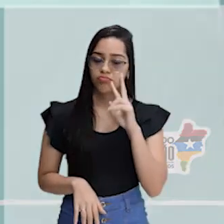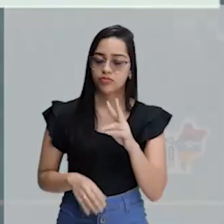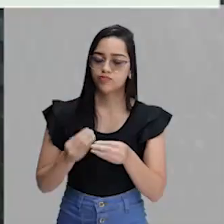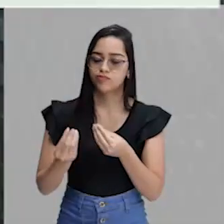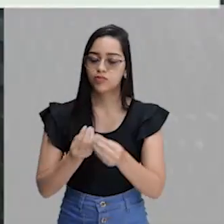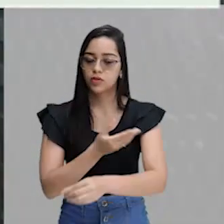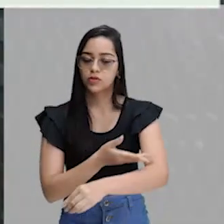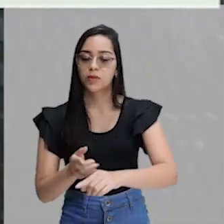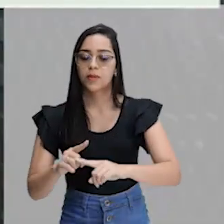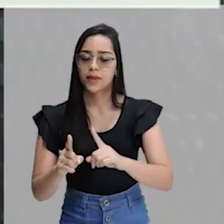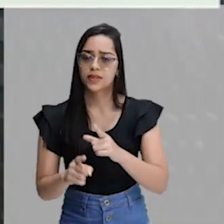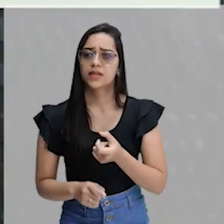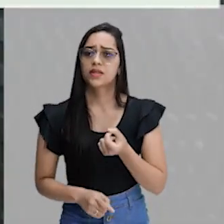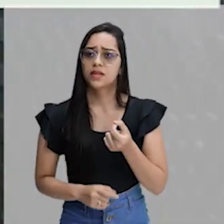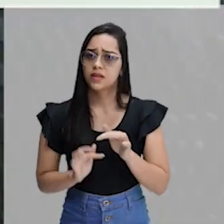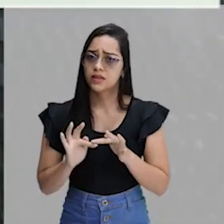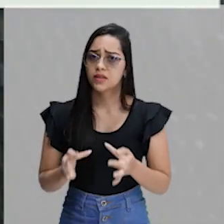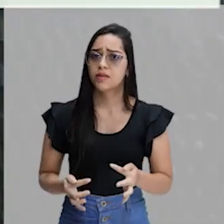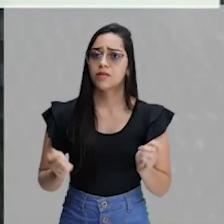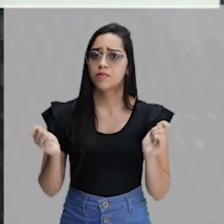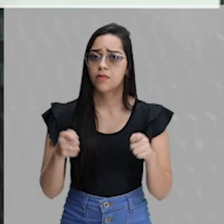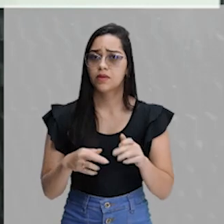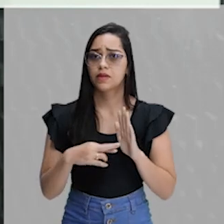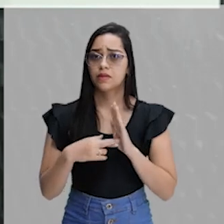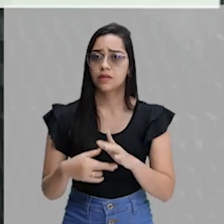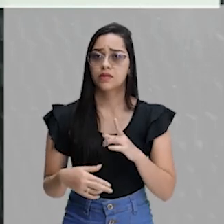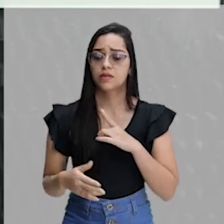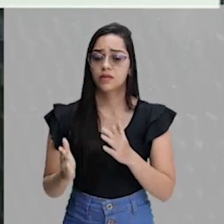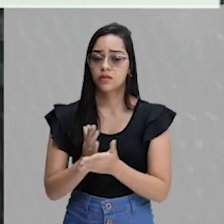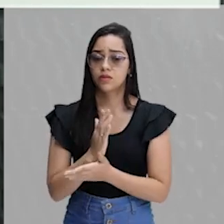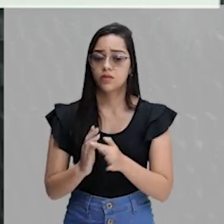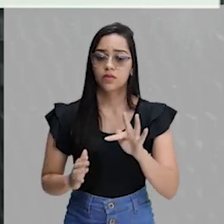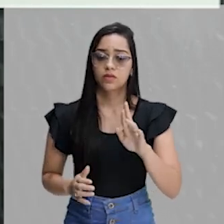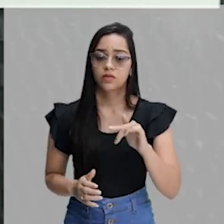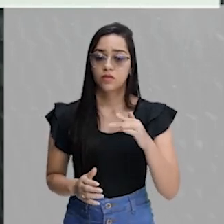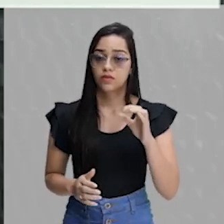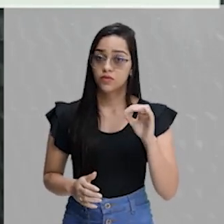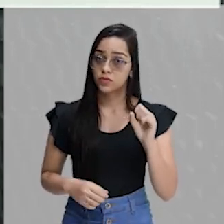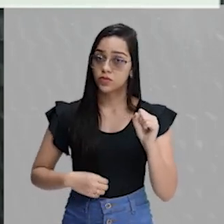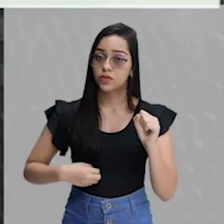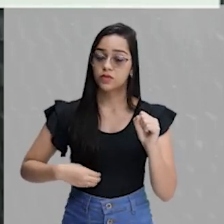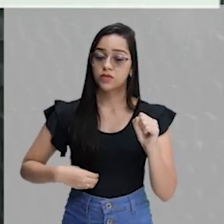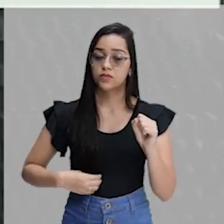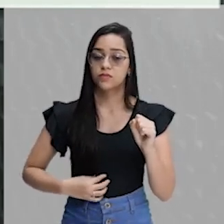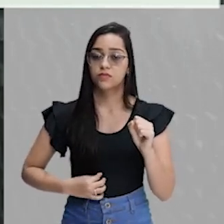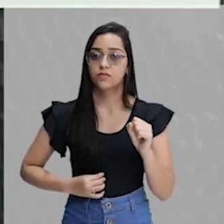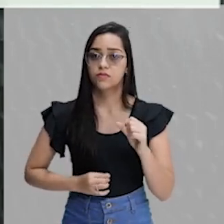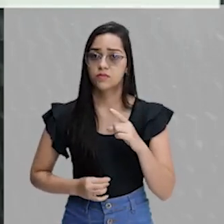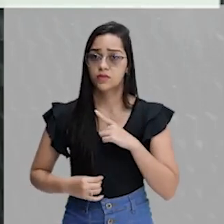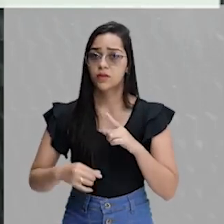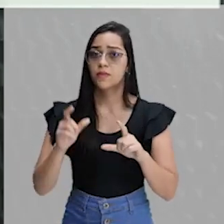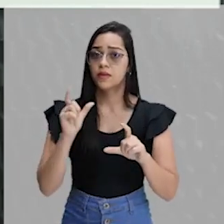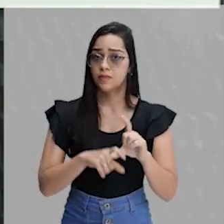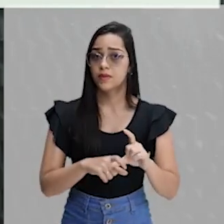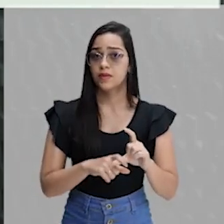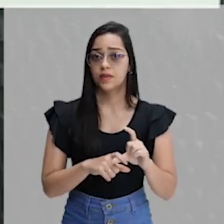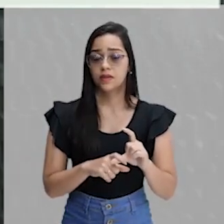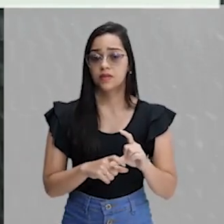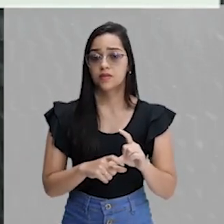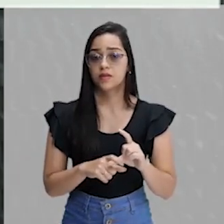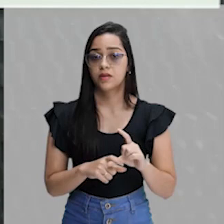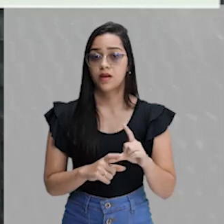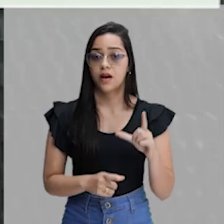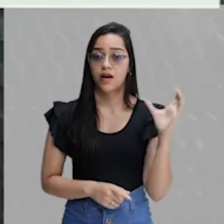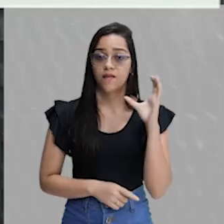mas é muito simples, ela também pode vir representada como essas funções, tá ok? Que vai ter uma dependência com alguma coisa, nesse caso